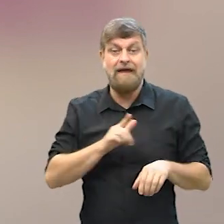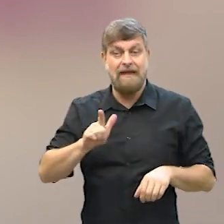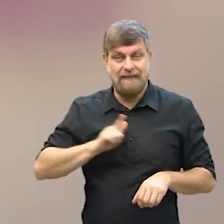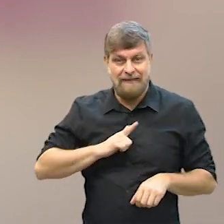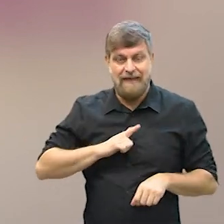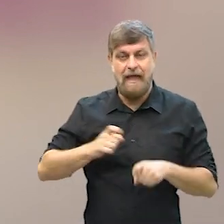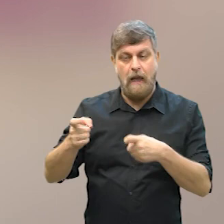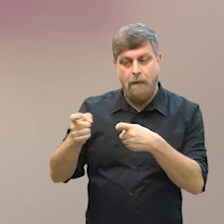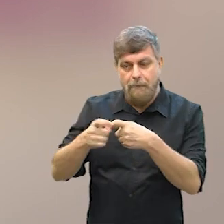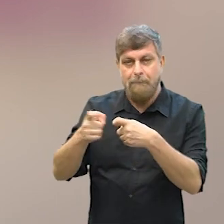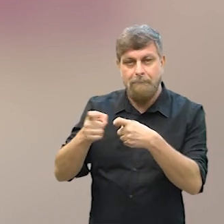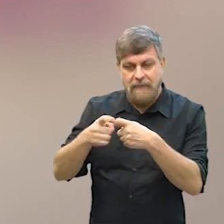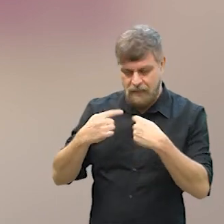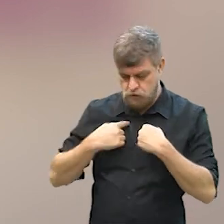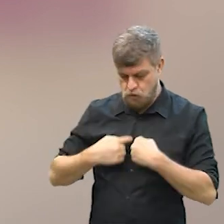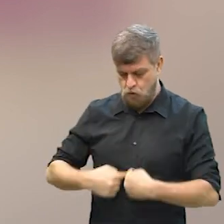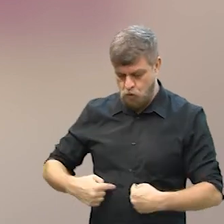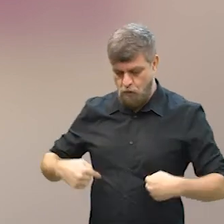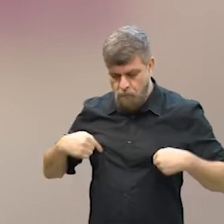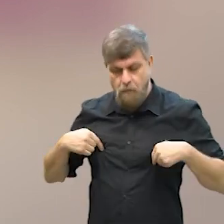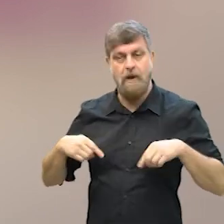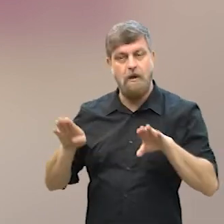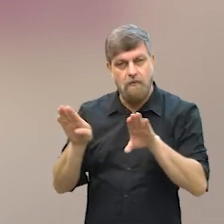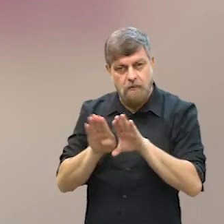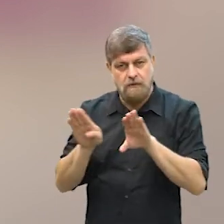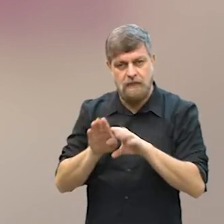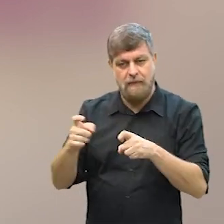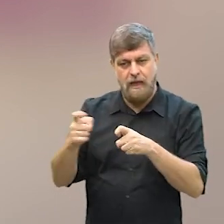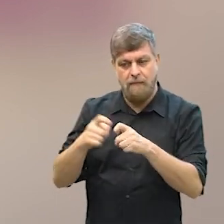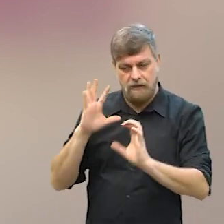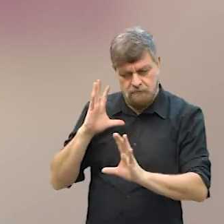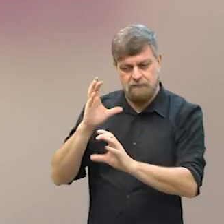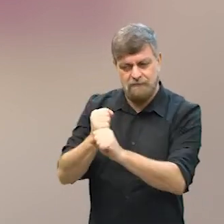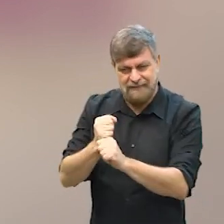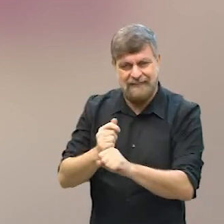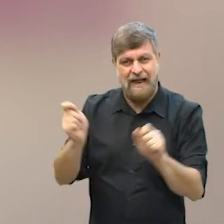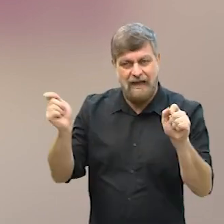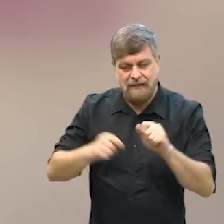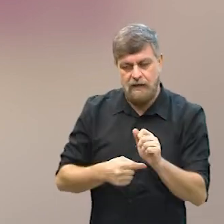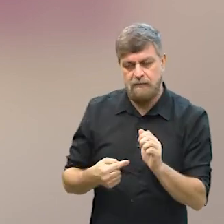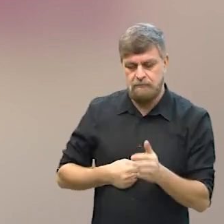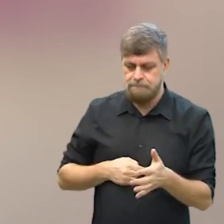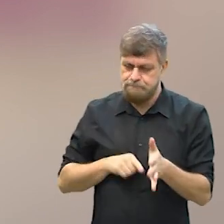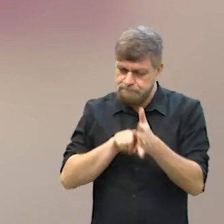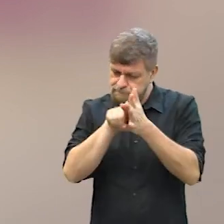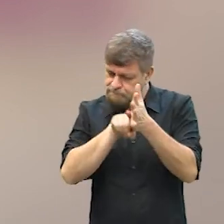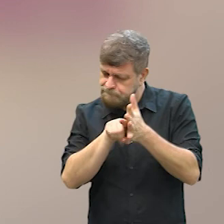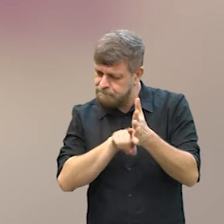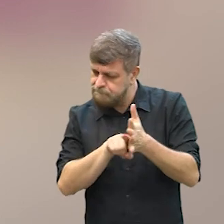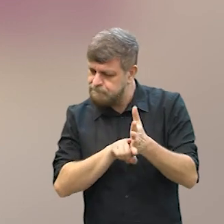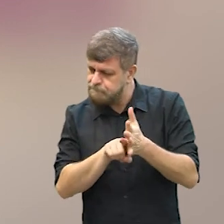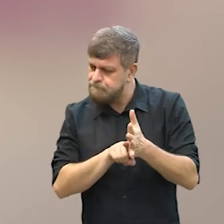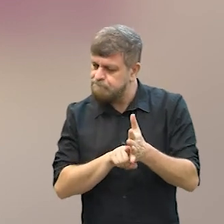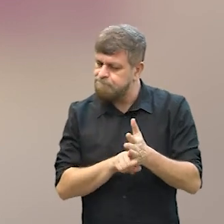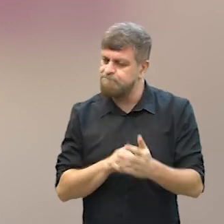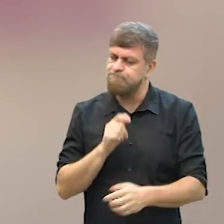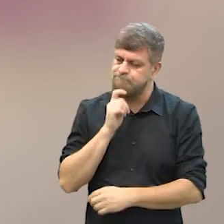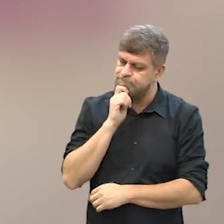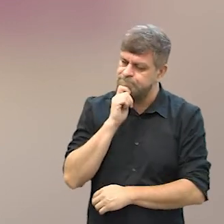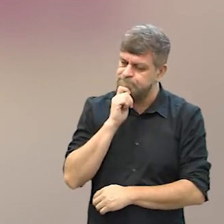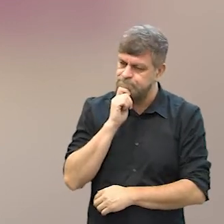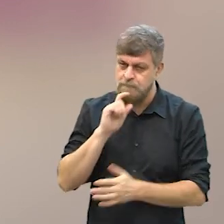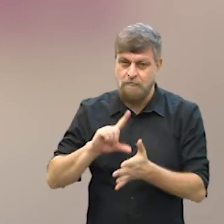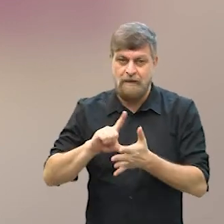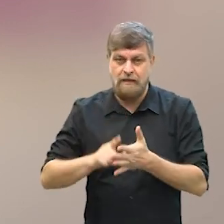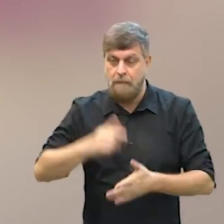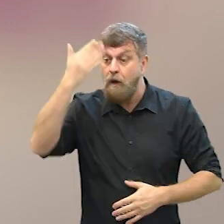pneumologista, um experimentado, um clínico geral, tem condições de apontar essa possibilidade diagnóstica